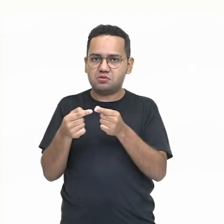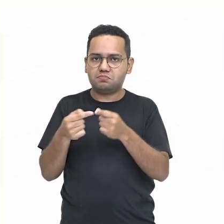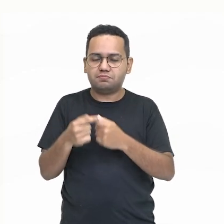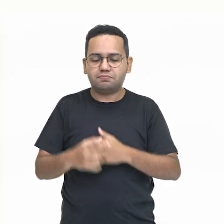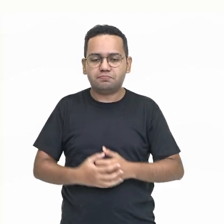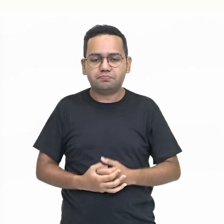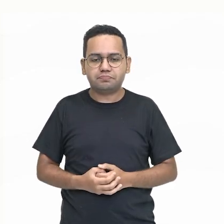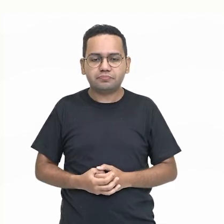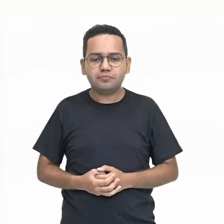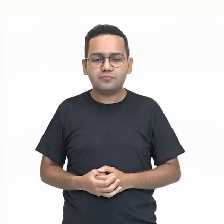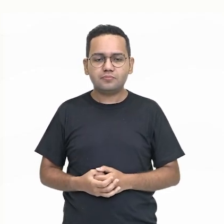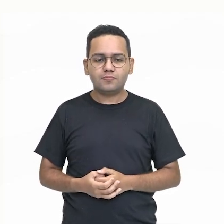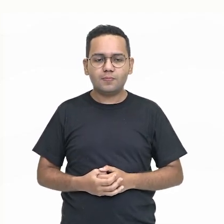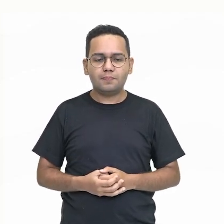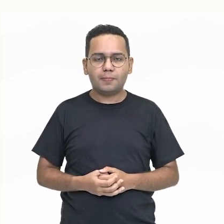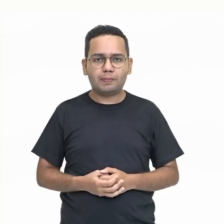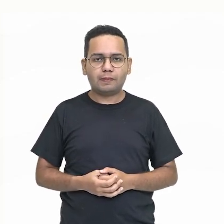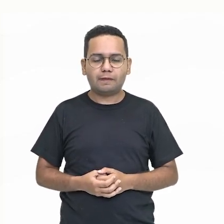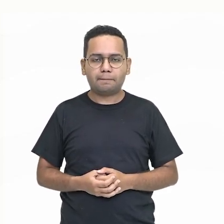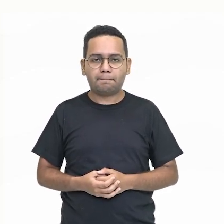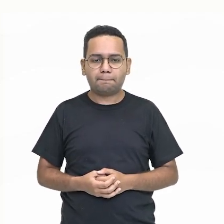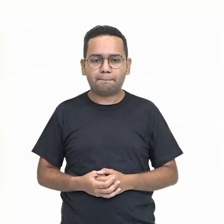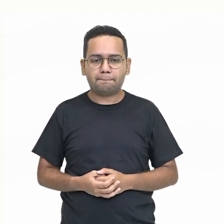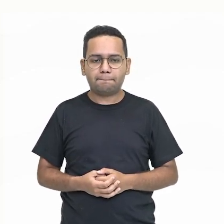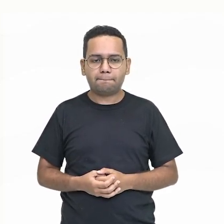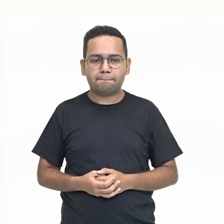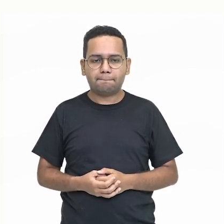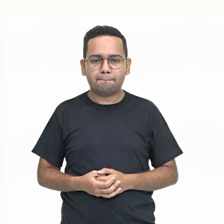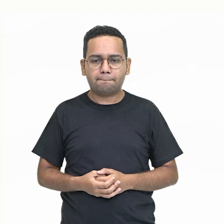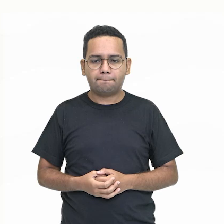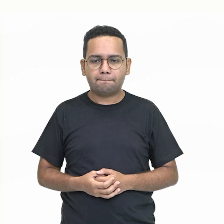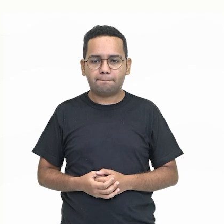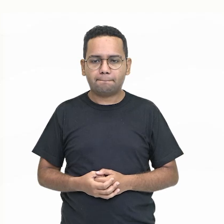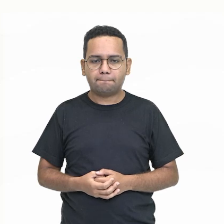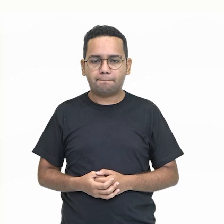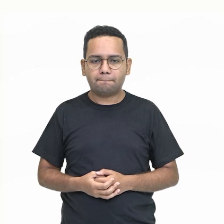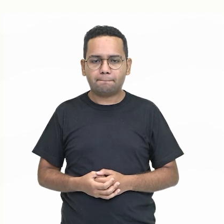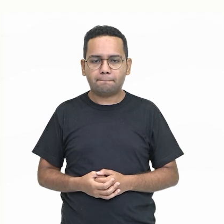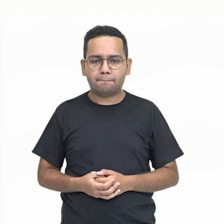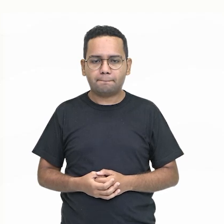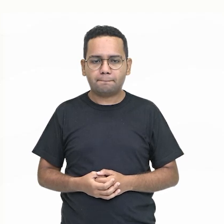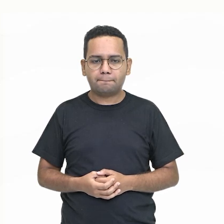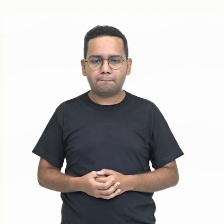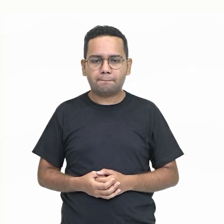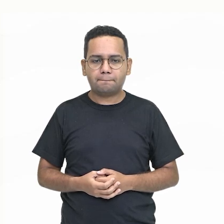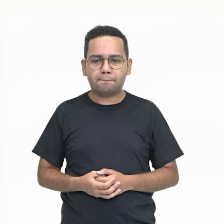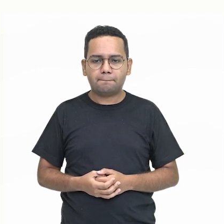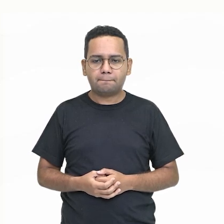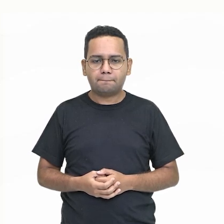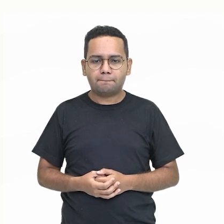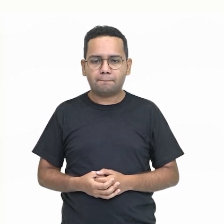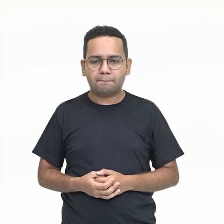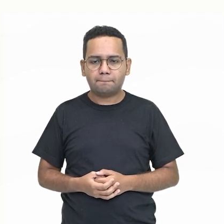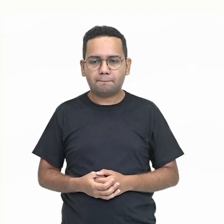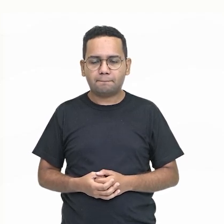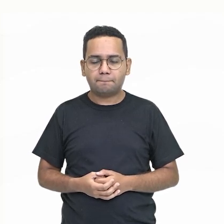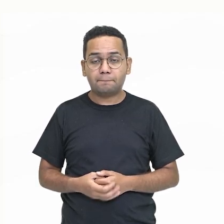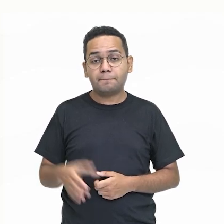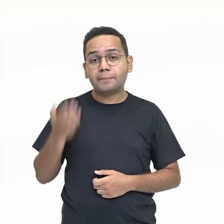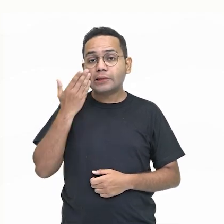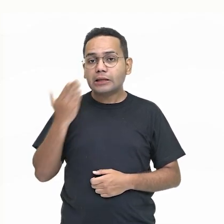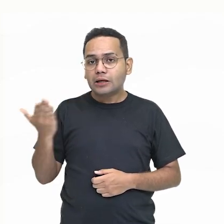inércia. Aí, como eu estava falando para vocês, a aplicabilidade da primeira lei, os encostos de cabeça